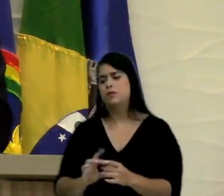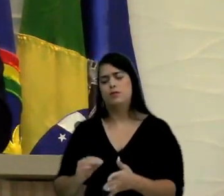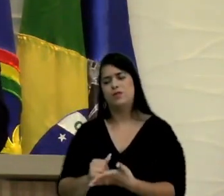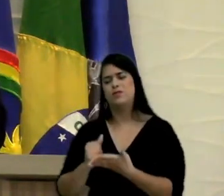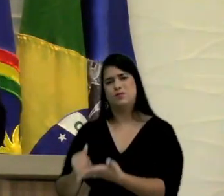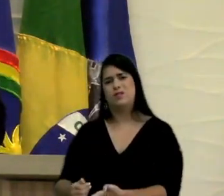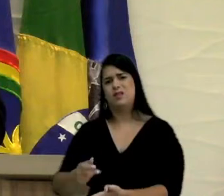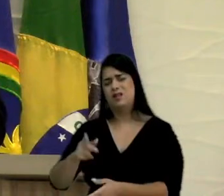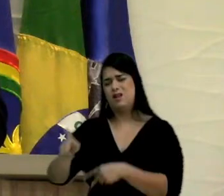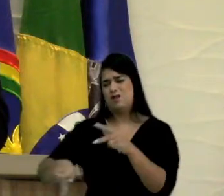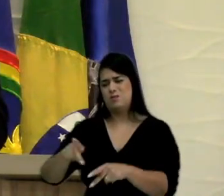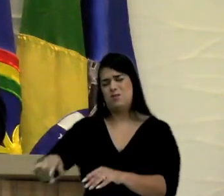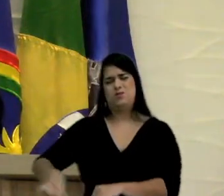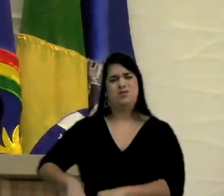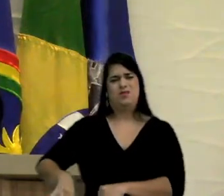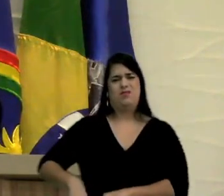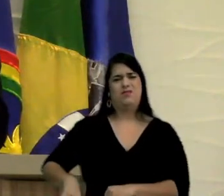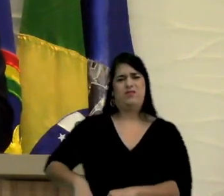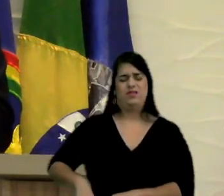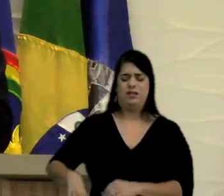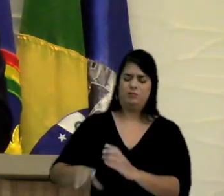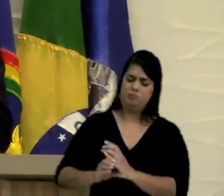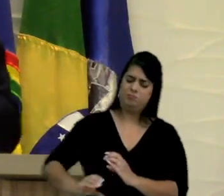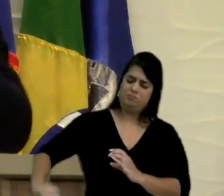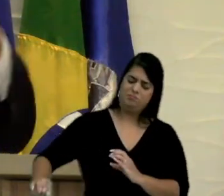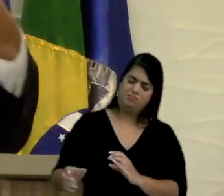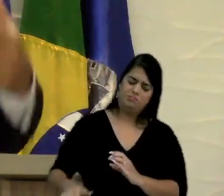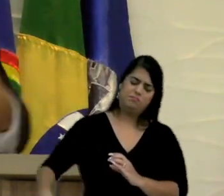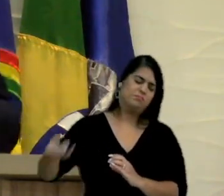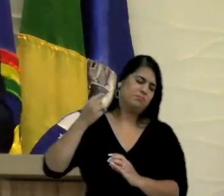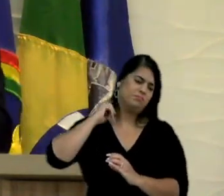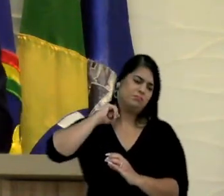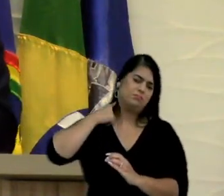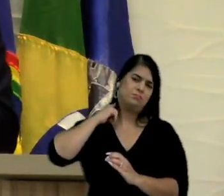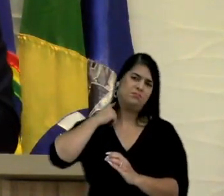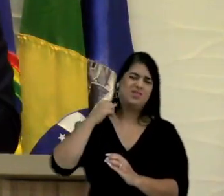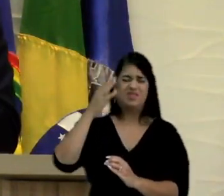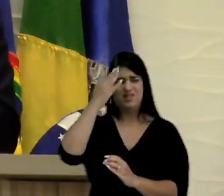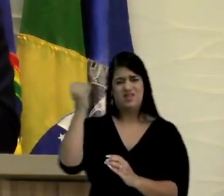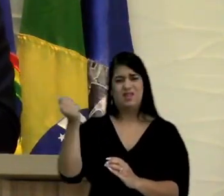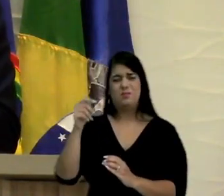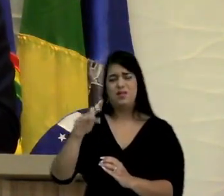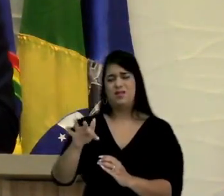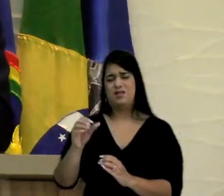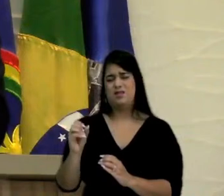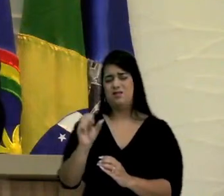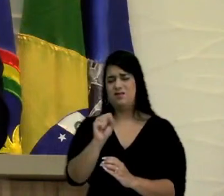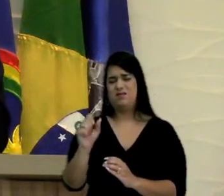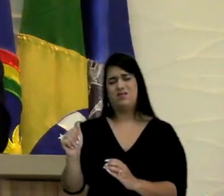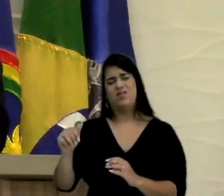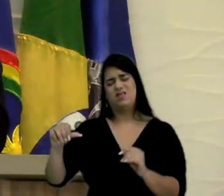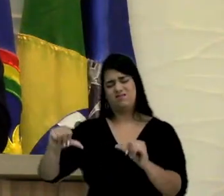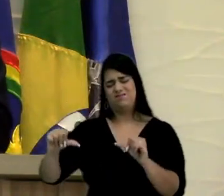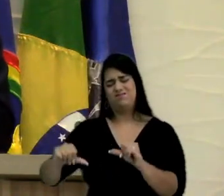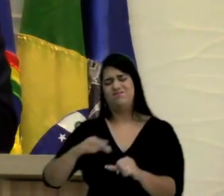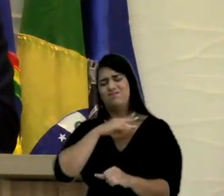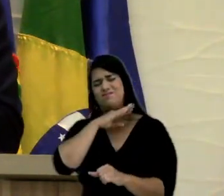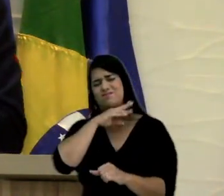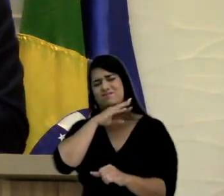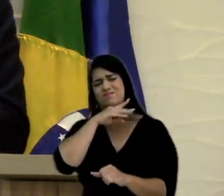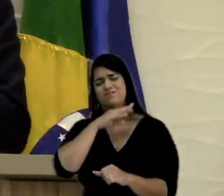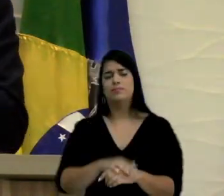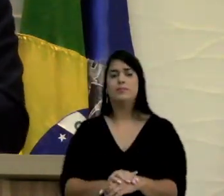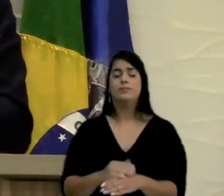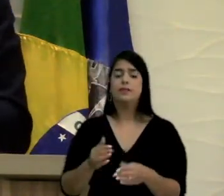sofrendo muito com os esgotos caminhando na rua a gente sabe que esse sistema de força né não funciona tão bem então a gente também tá com essa esse